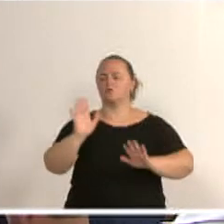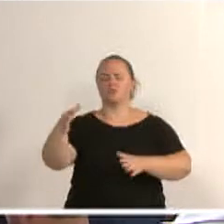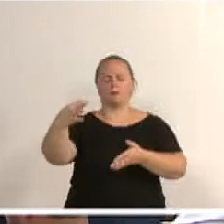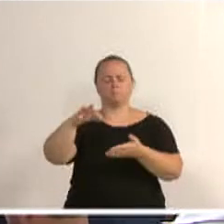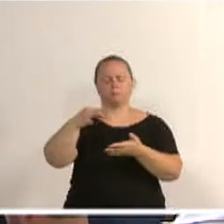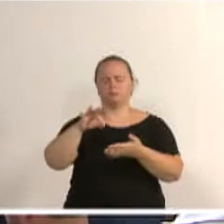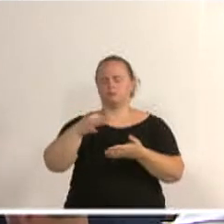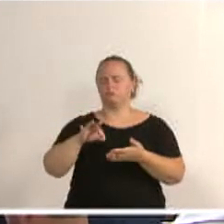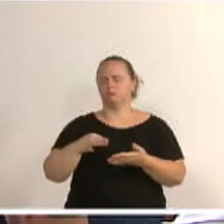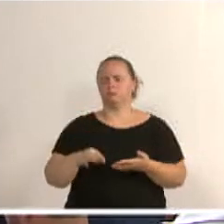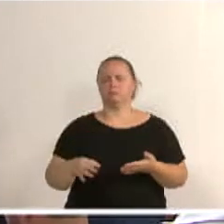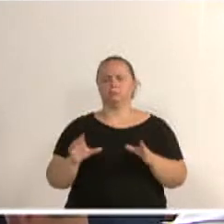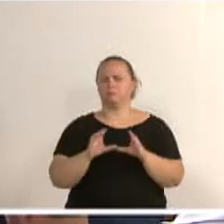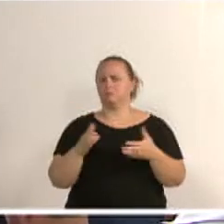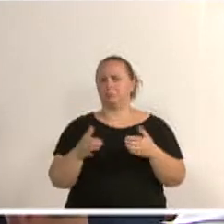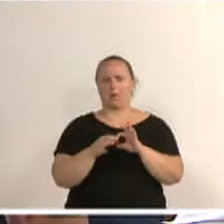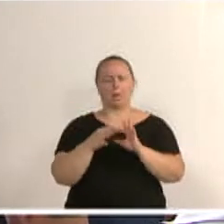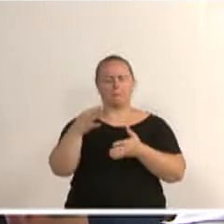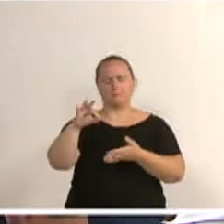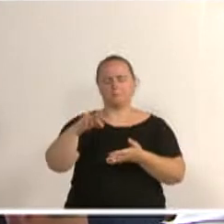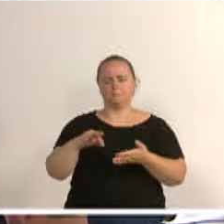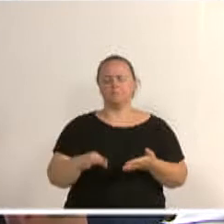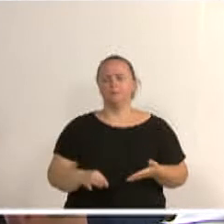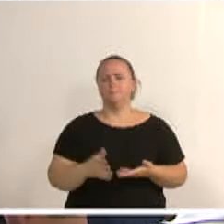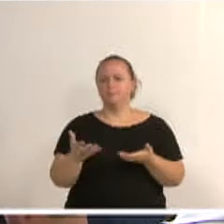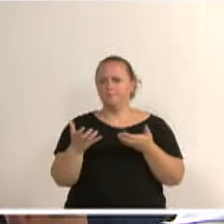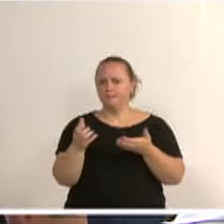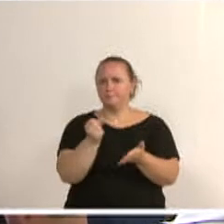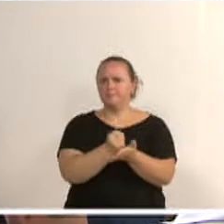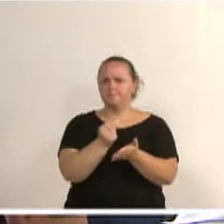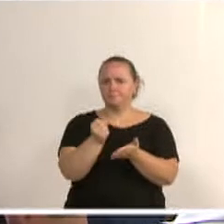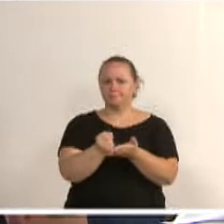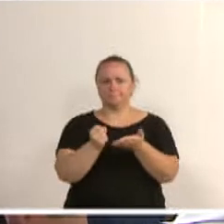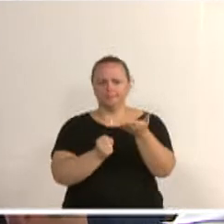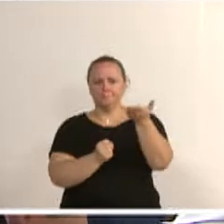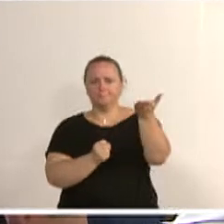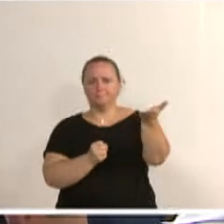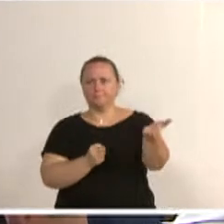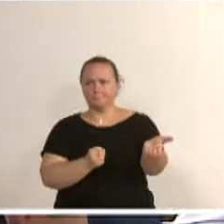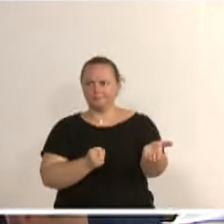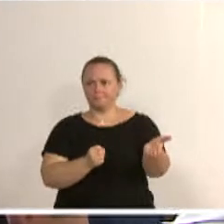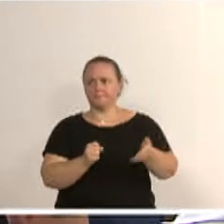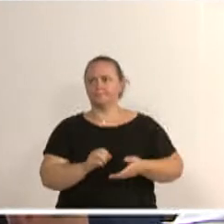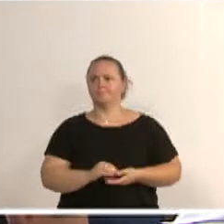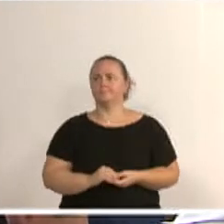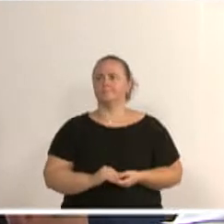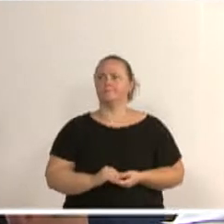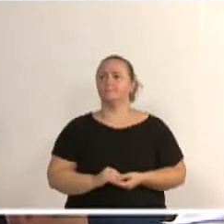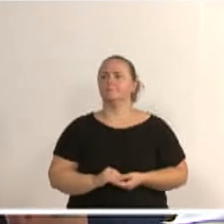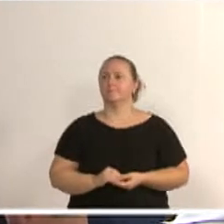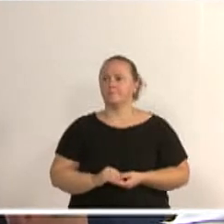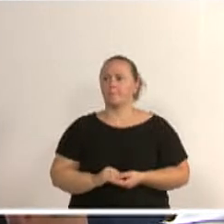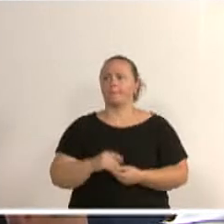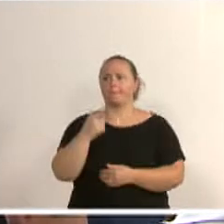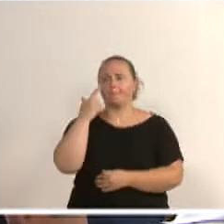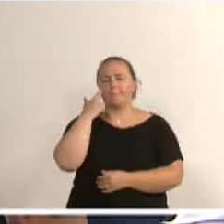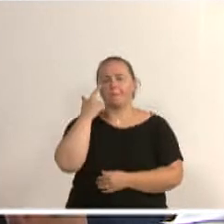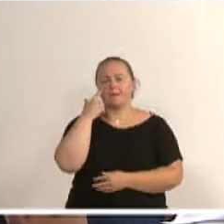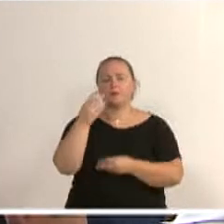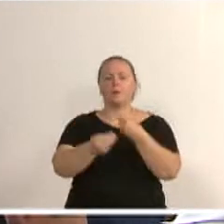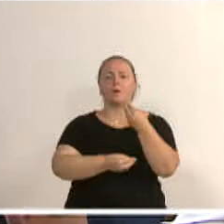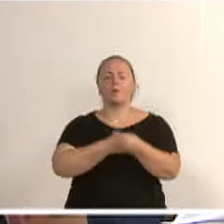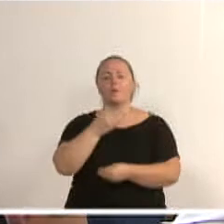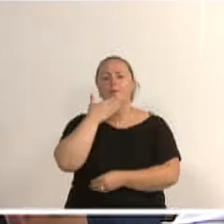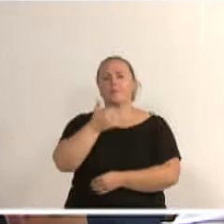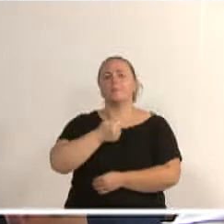e assinavam. Então, eu queria protocolar isso aqui na mesa e ver a condição de melhoria que